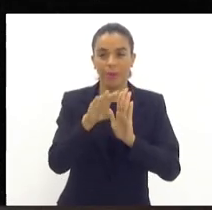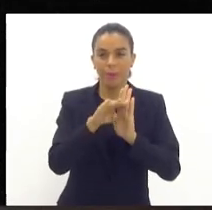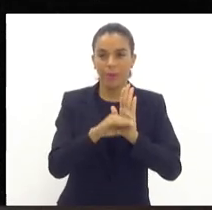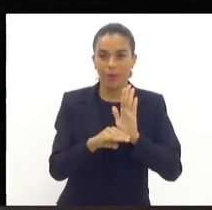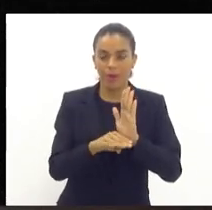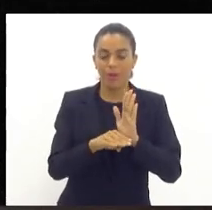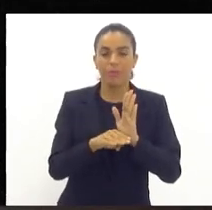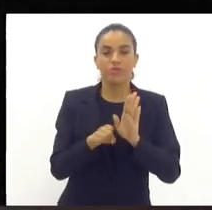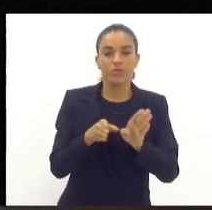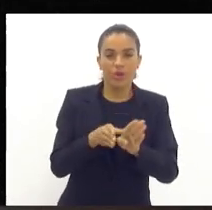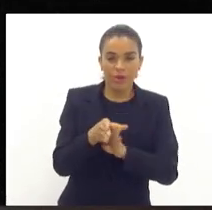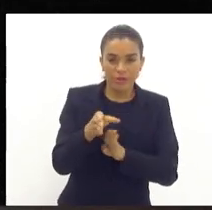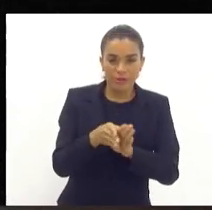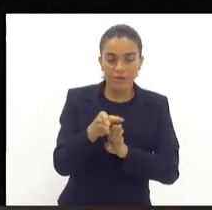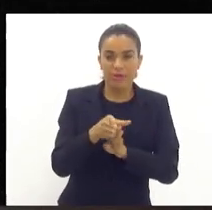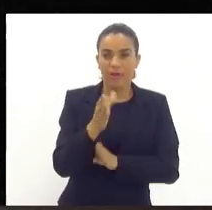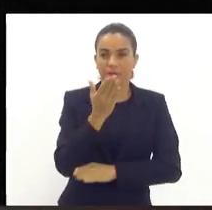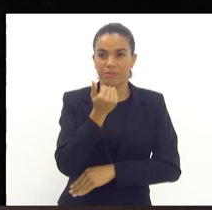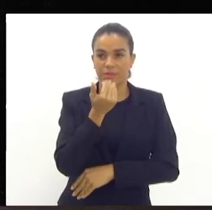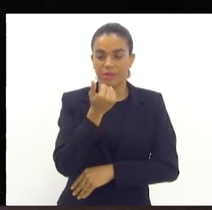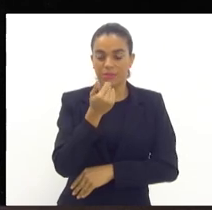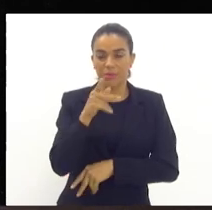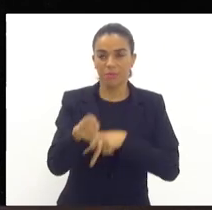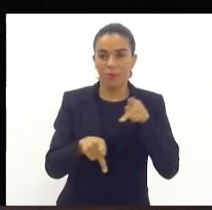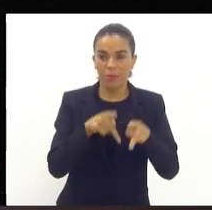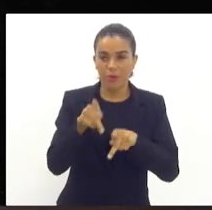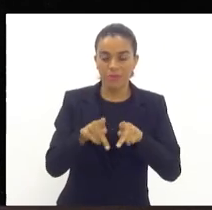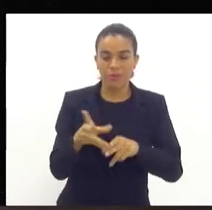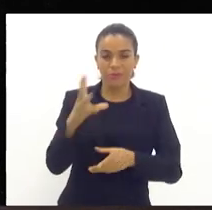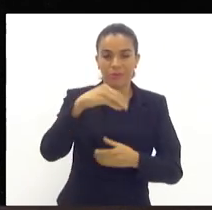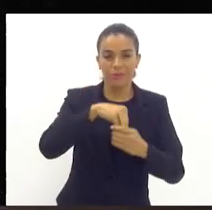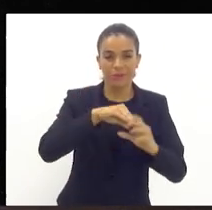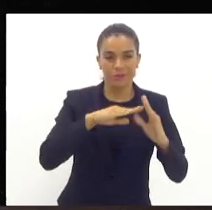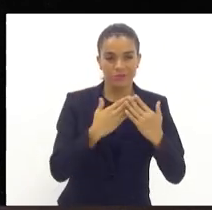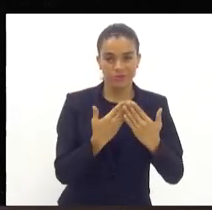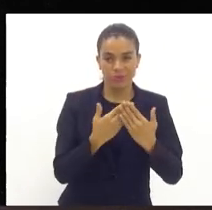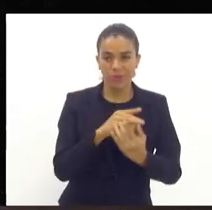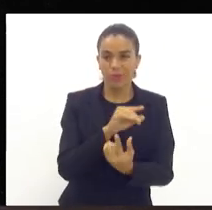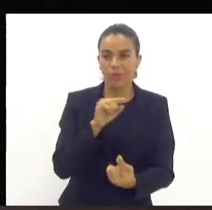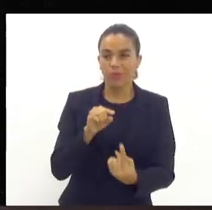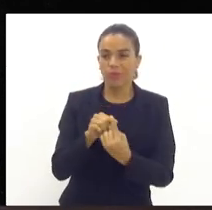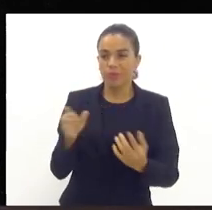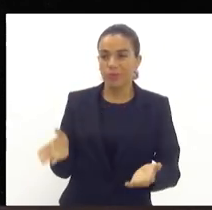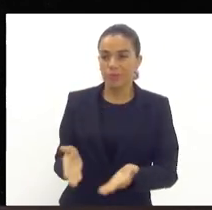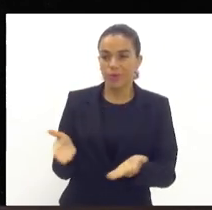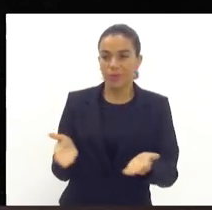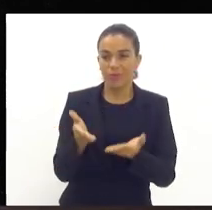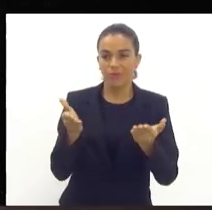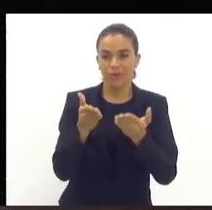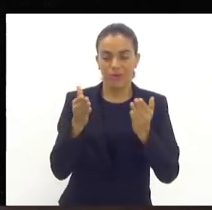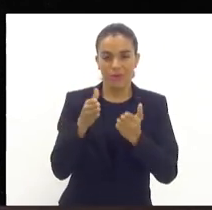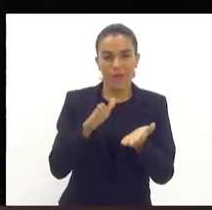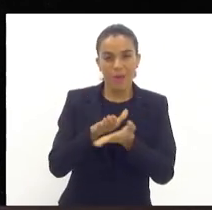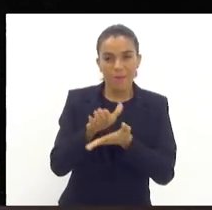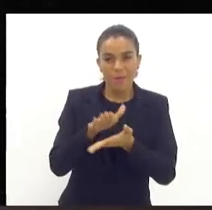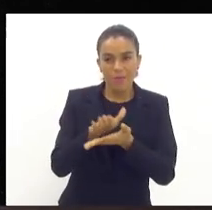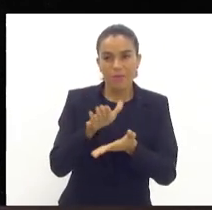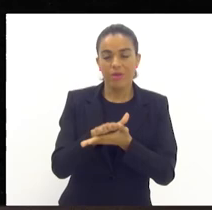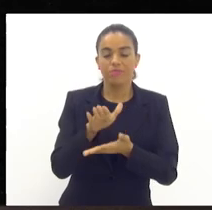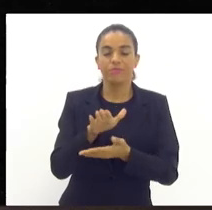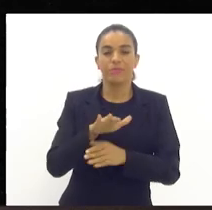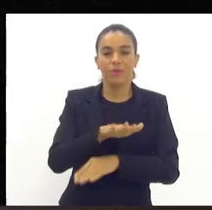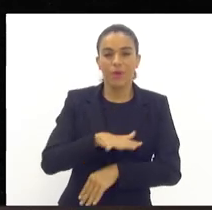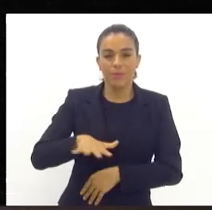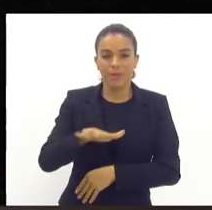guia alimentar para a população brasileira nas escolas, com o intuito de promover essa publicação oficial no ambiente